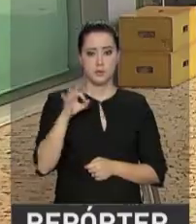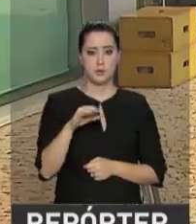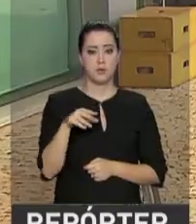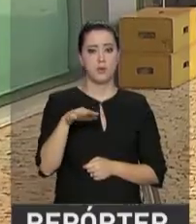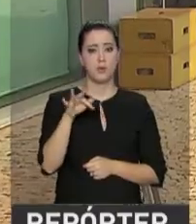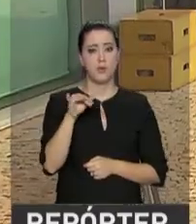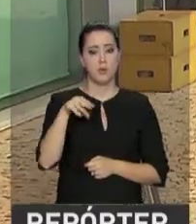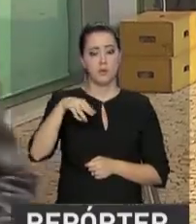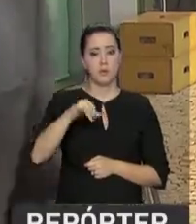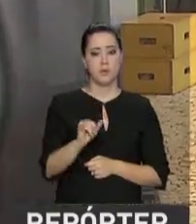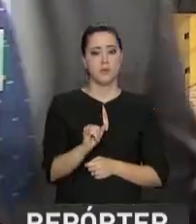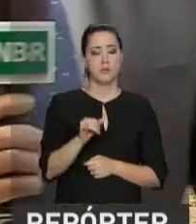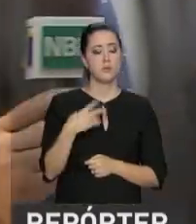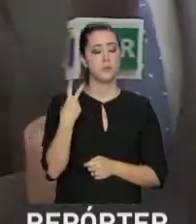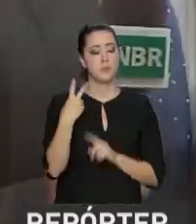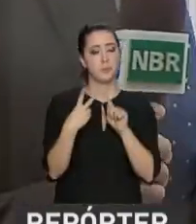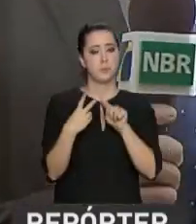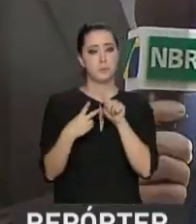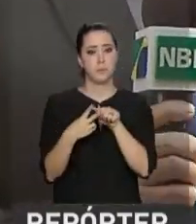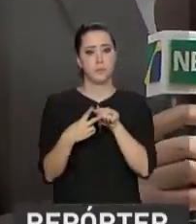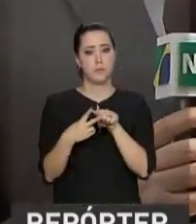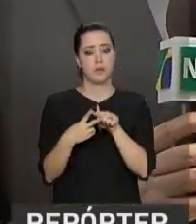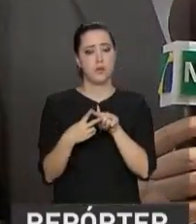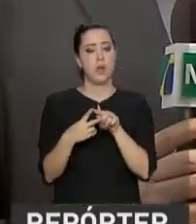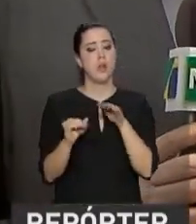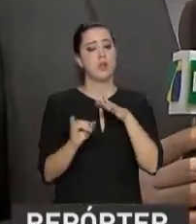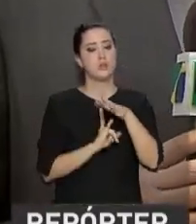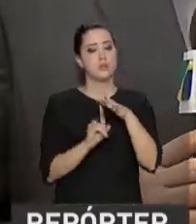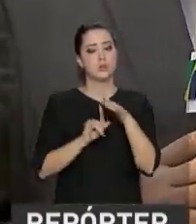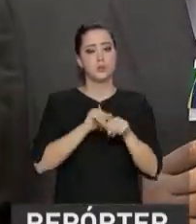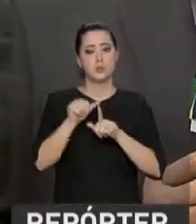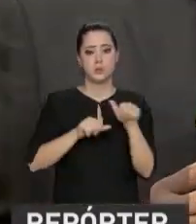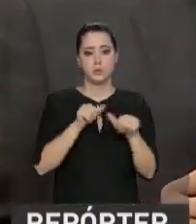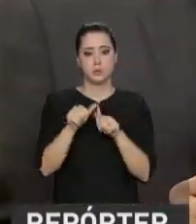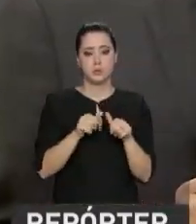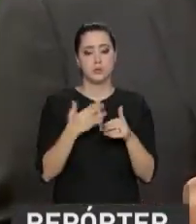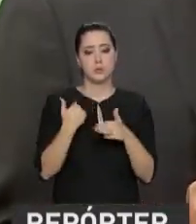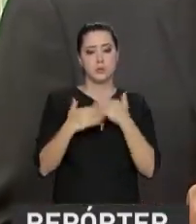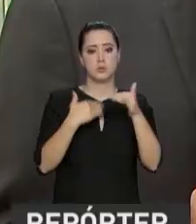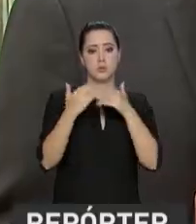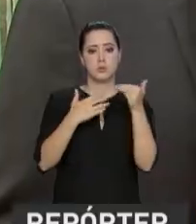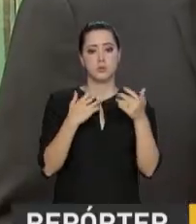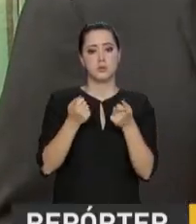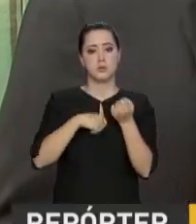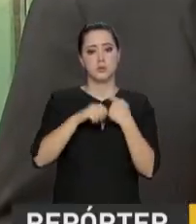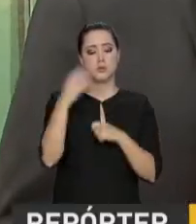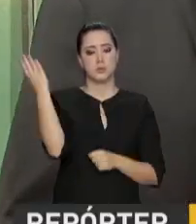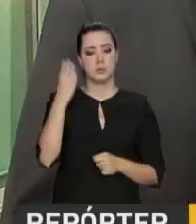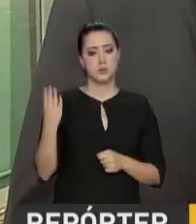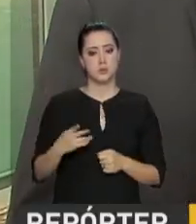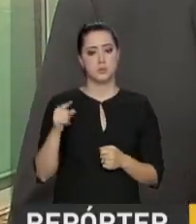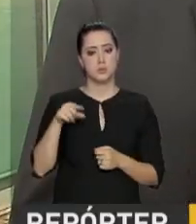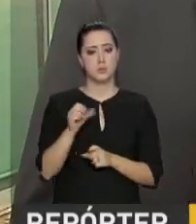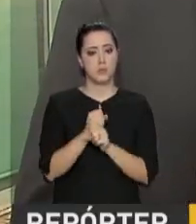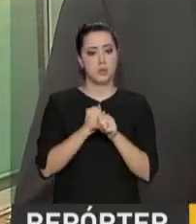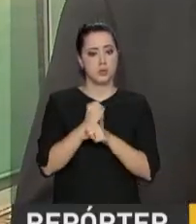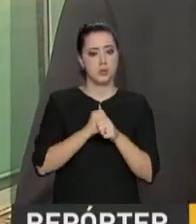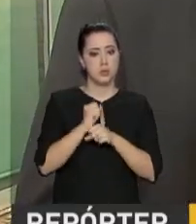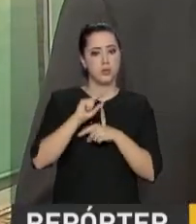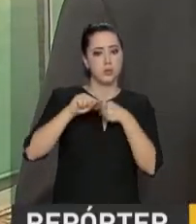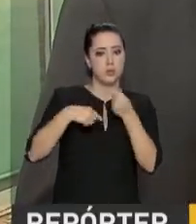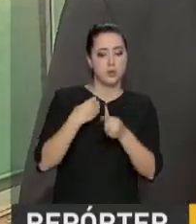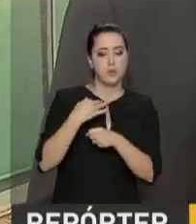fmi e dois motivos levaram a instituição a revisar as projeções de crescimento para a economia brasileira neste e no próximo